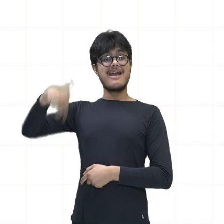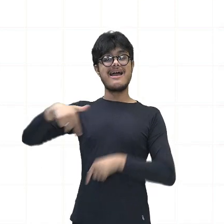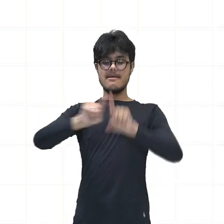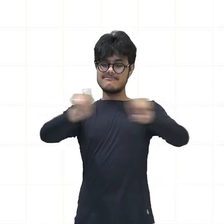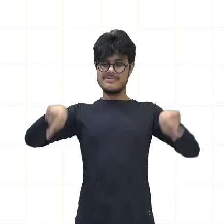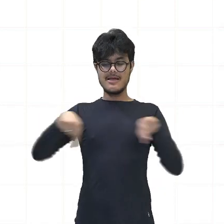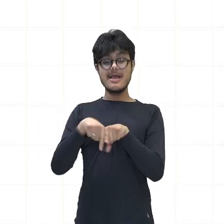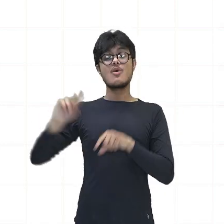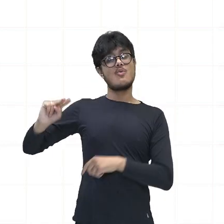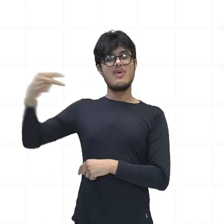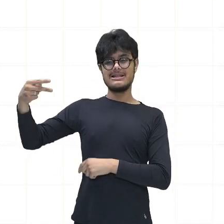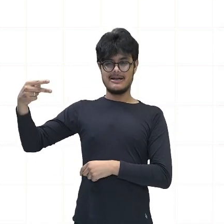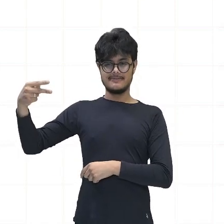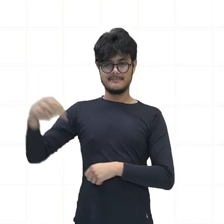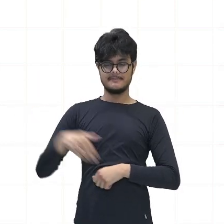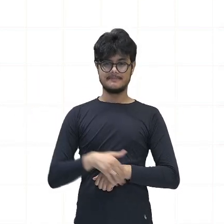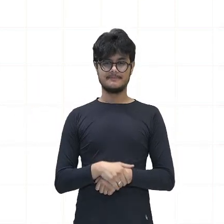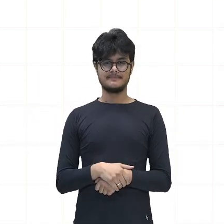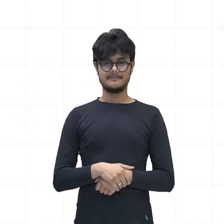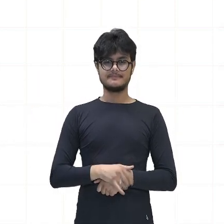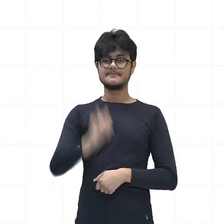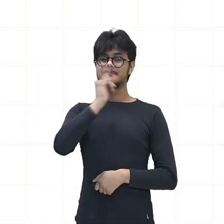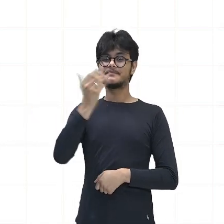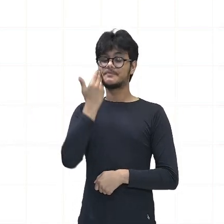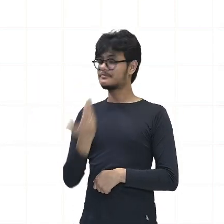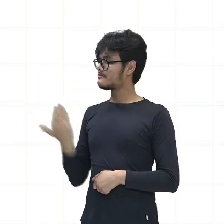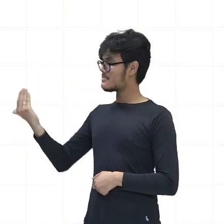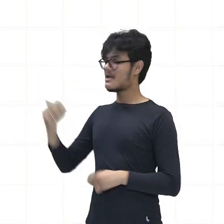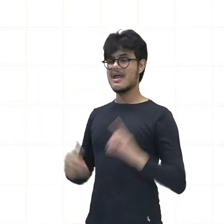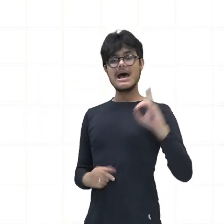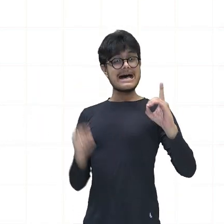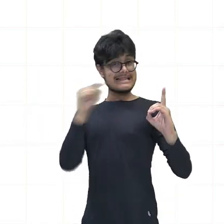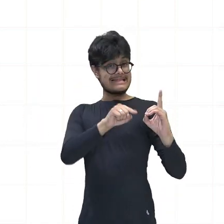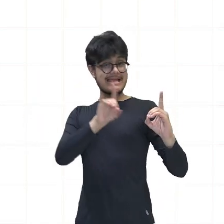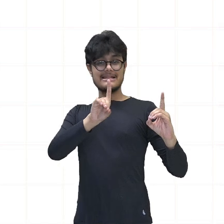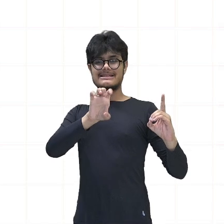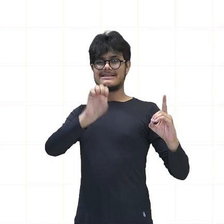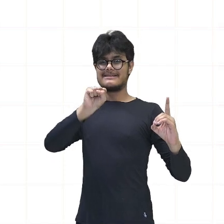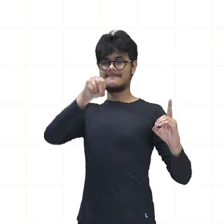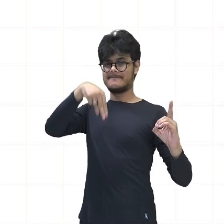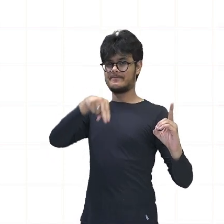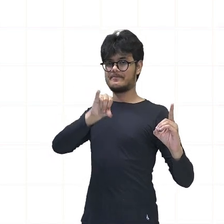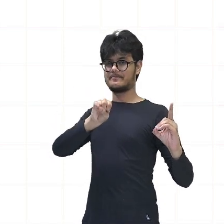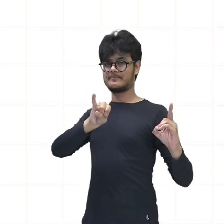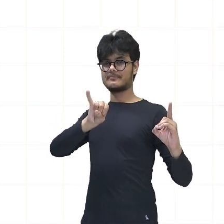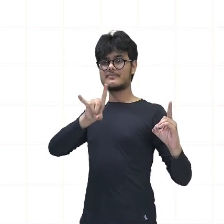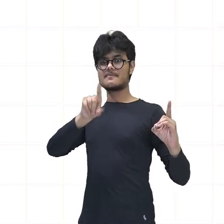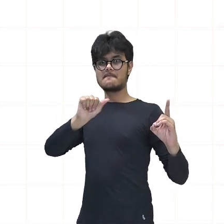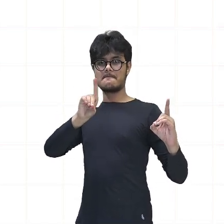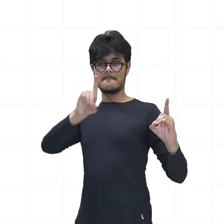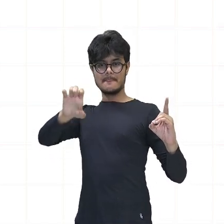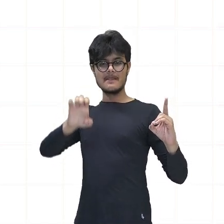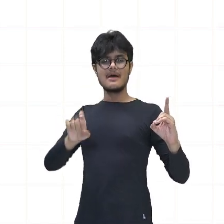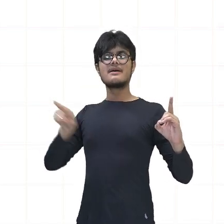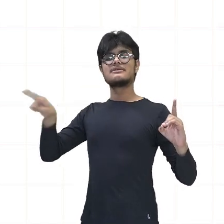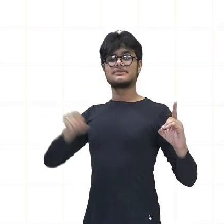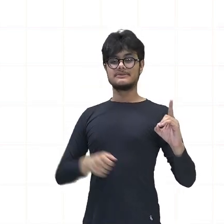área territorial do nosso país. E aí a gente tem, né, esse cálculo mostrando os